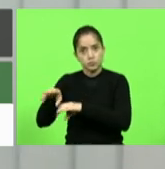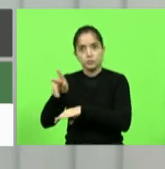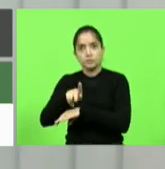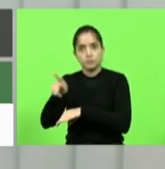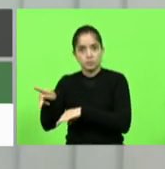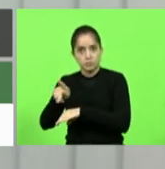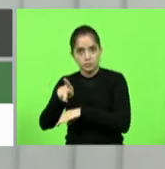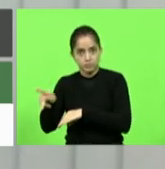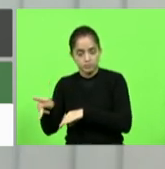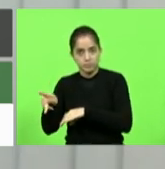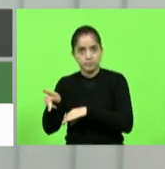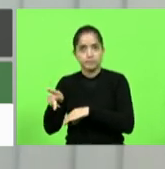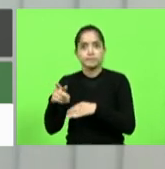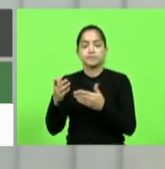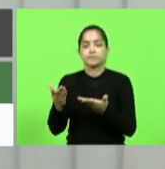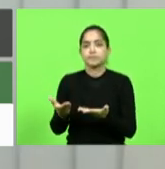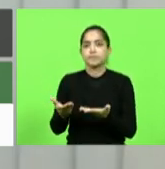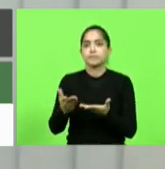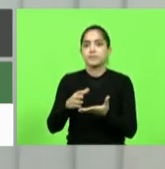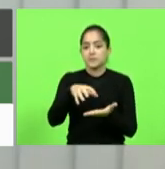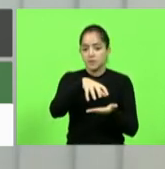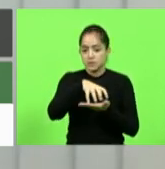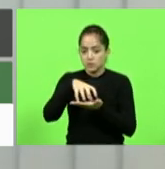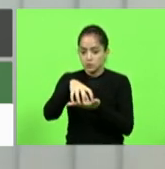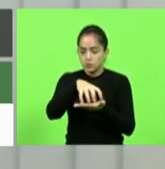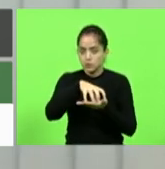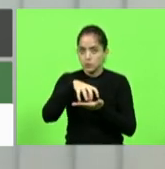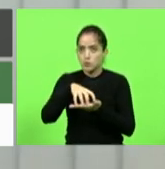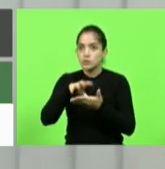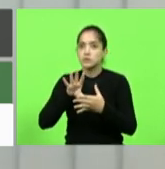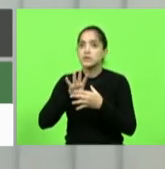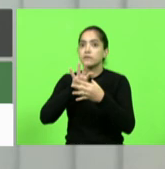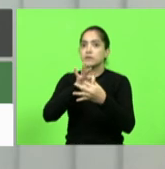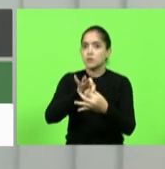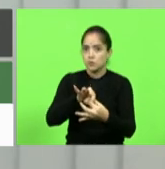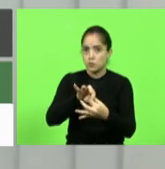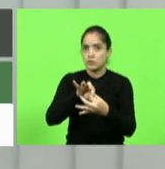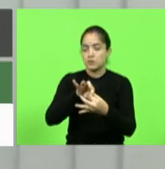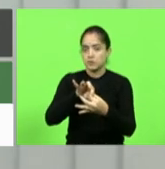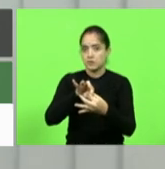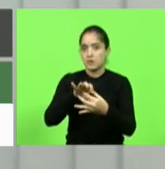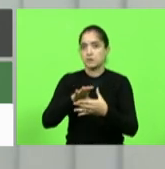nos NEPRES, nesses núcleos que estão vinculados à sede,